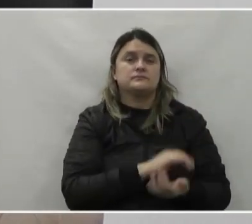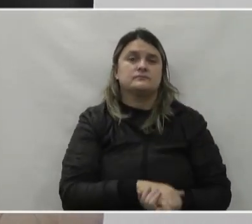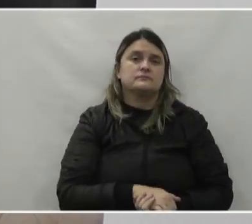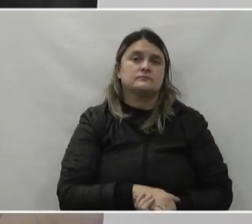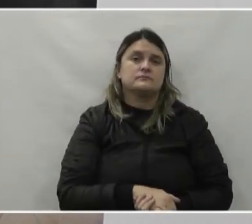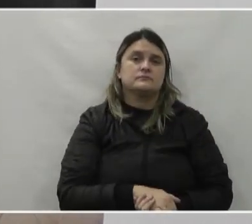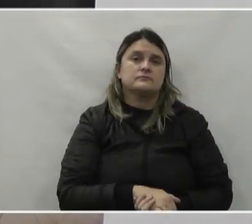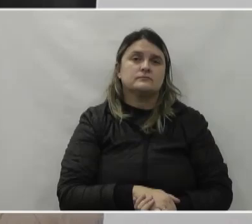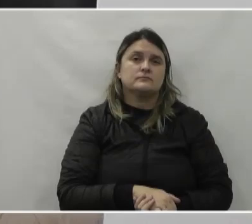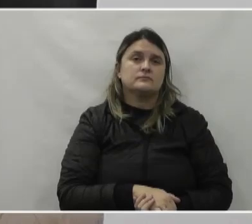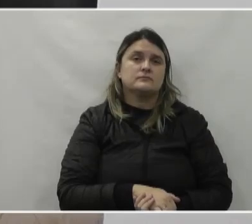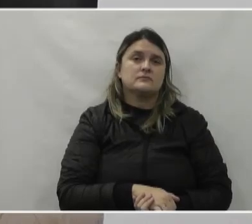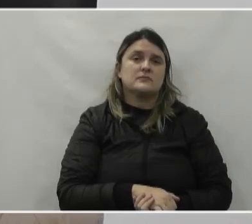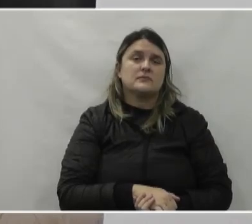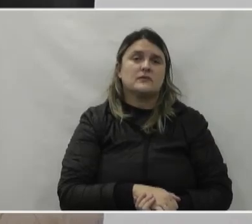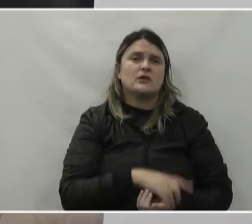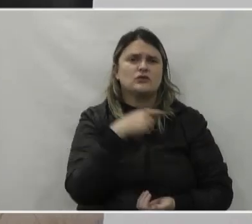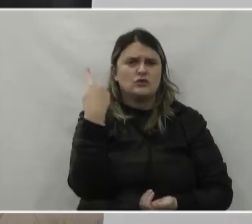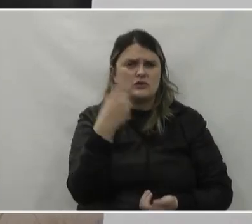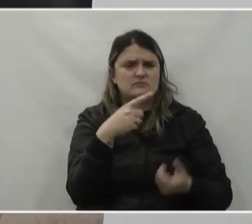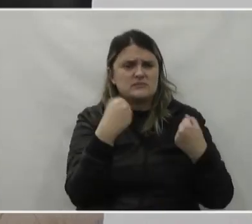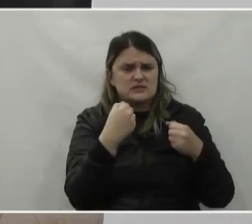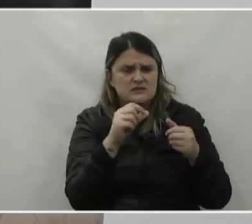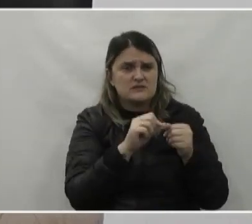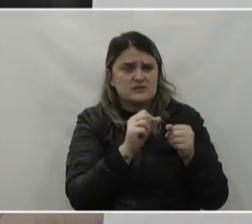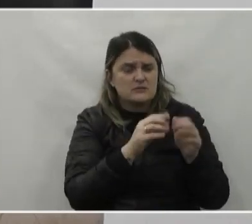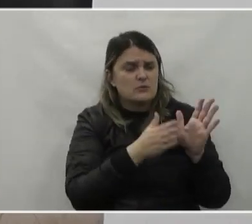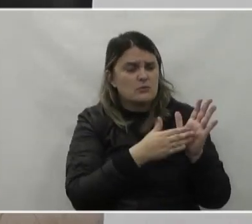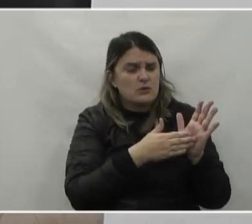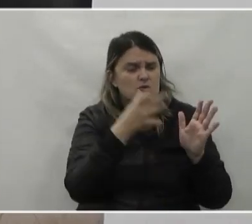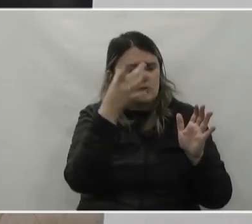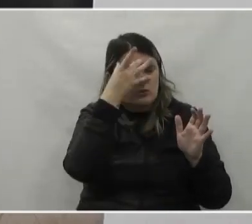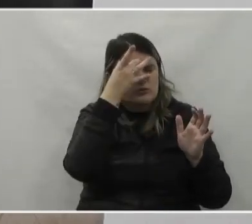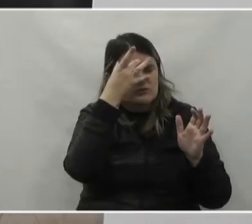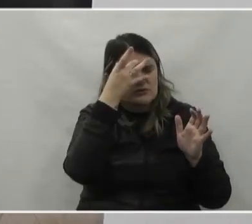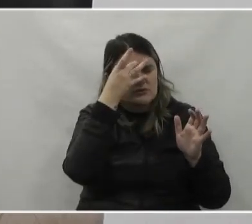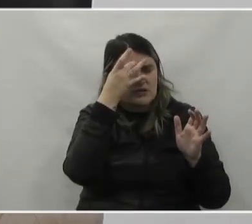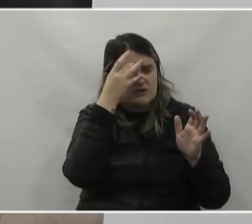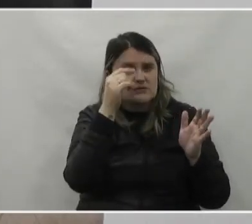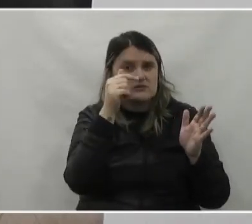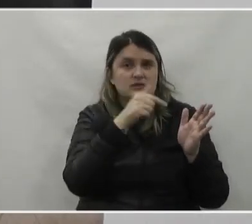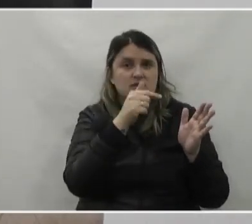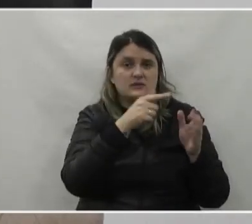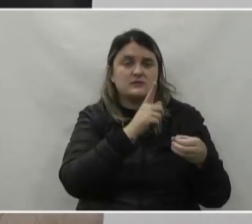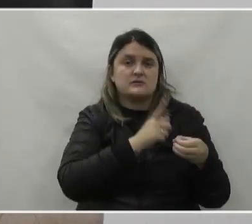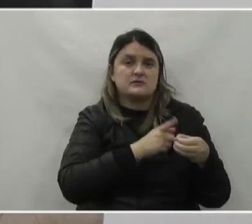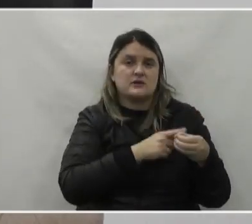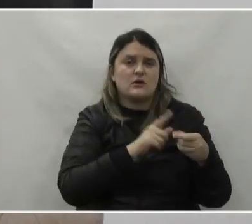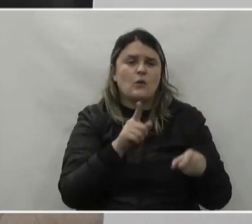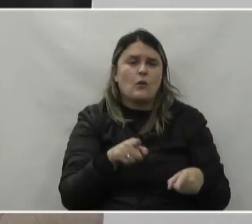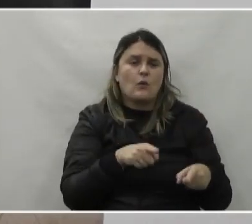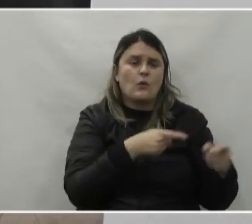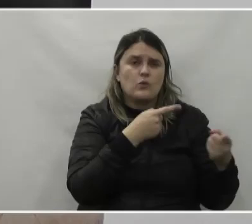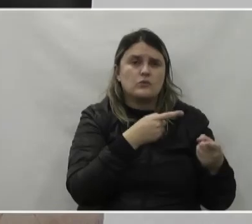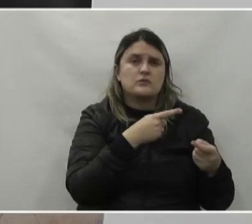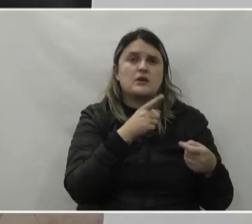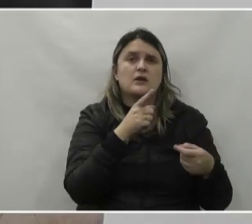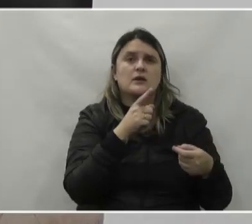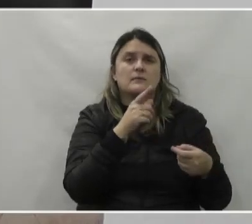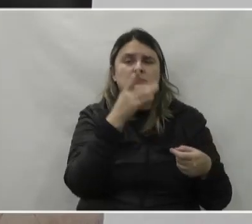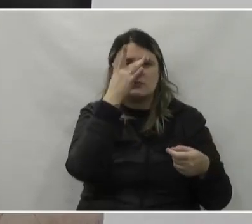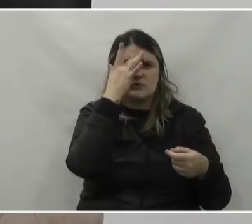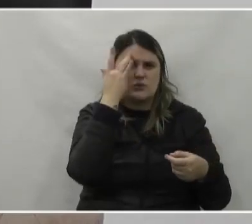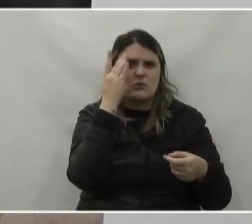seja feita uma campanha de conscientização em nosso município contra maus tratos em União da